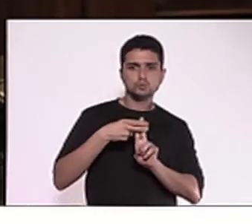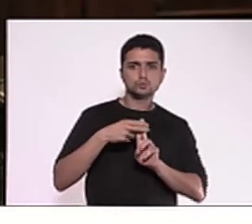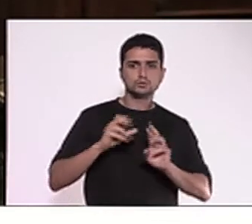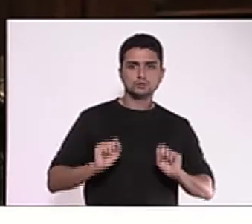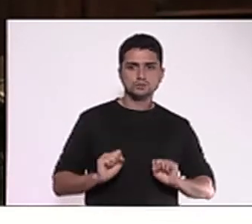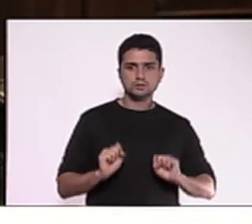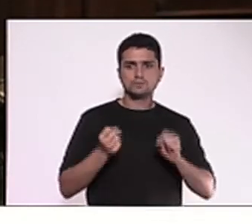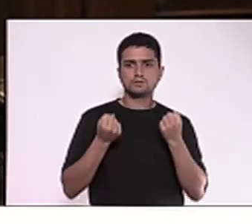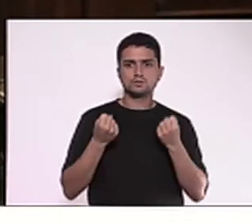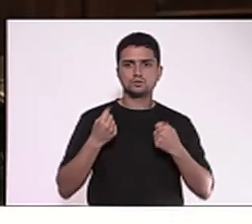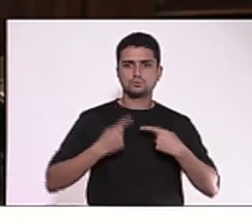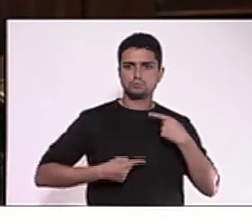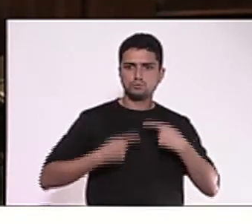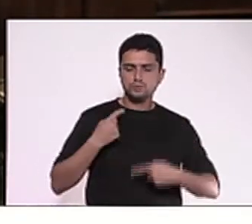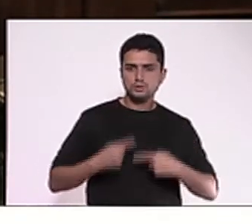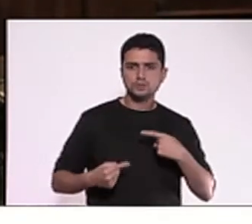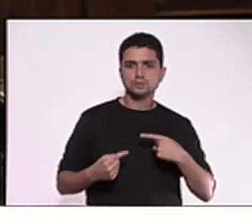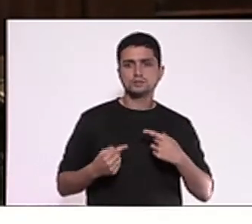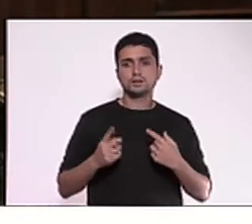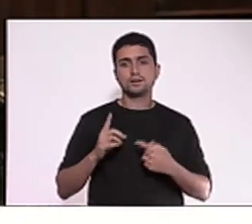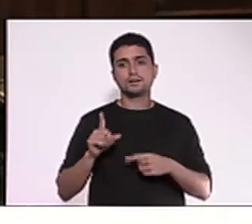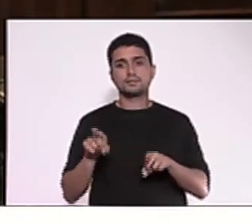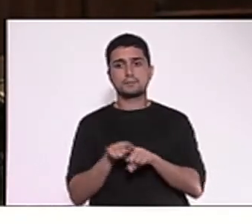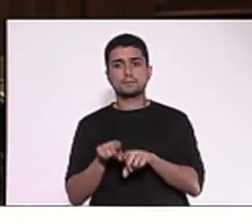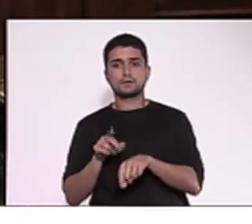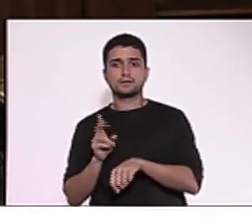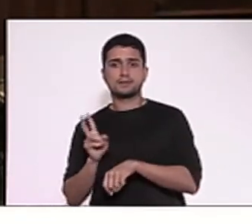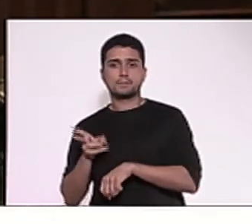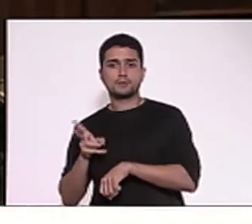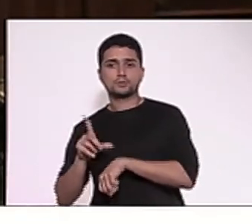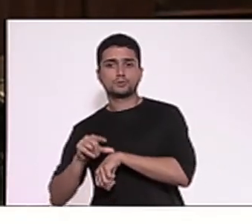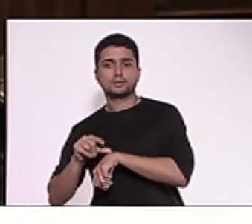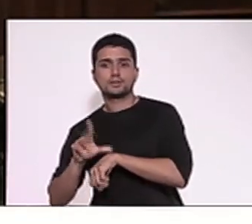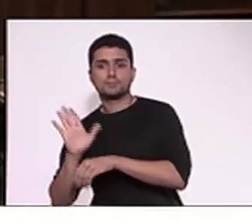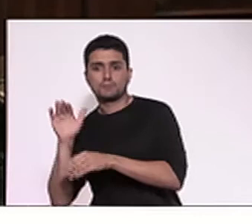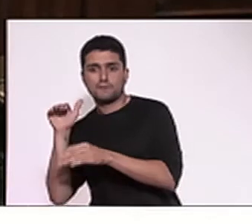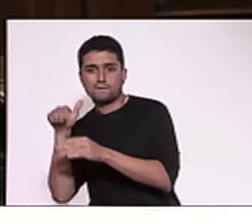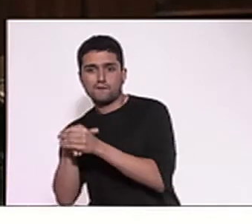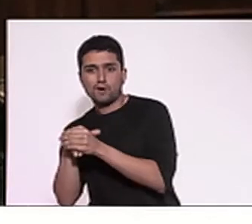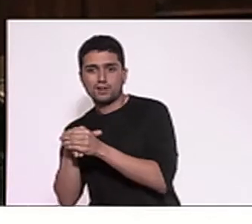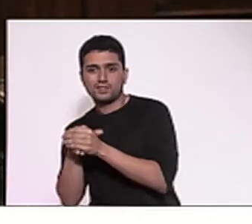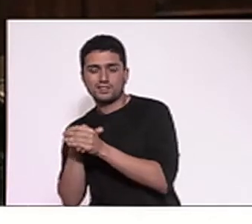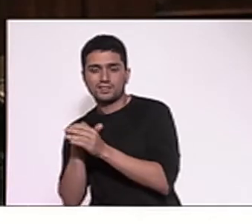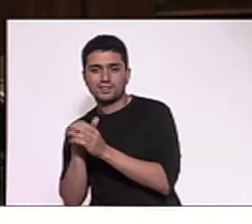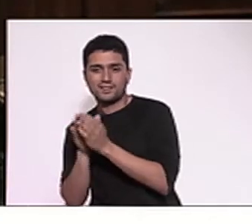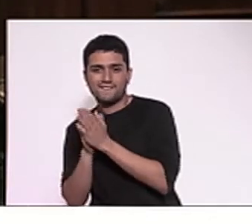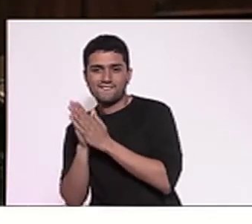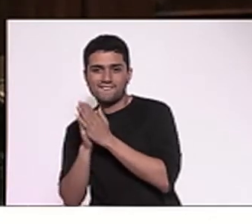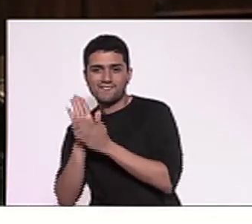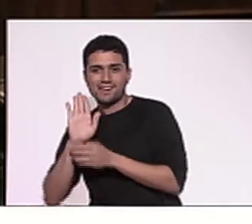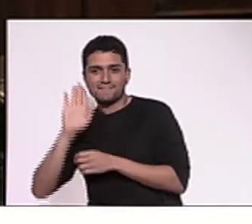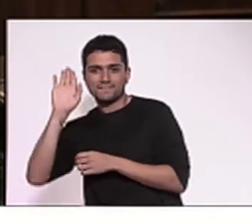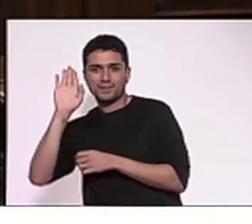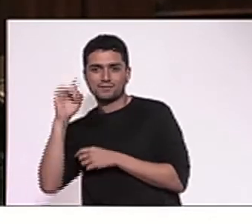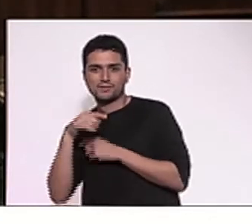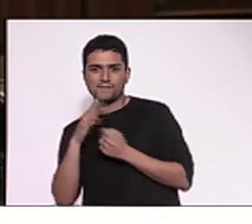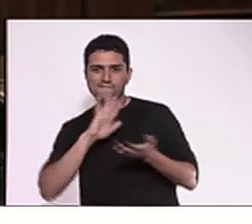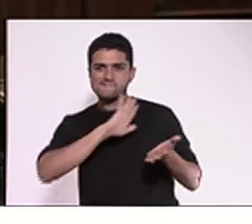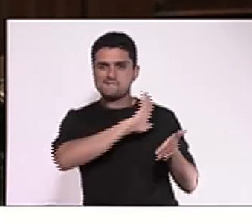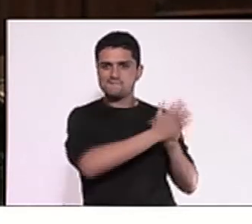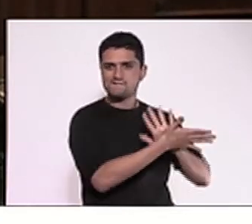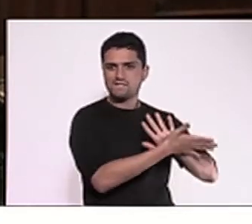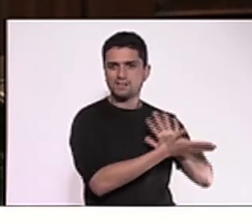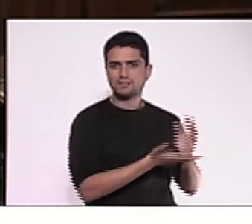para a prevenção da dependência química e ao mesmo tempo votar nessas contas que são um